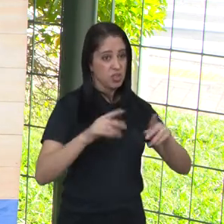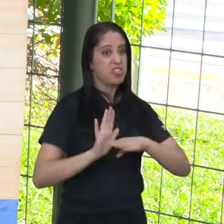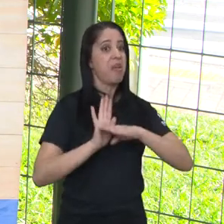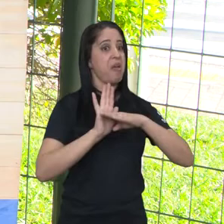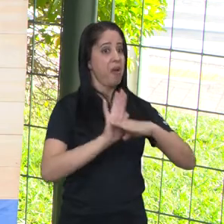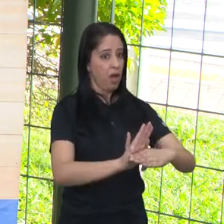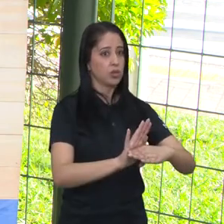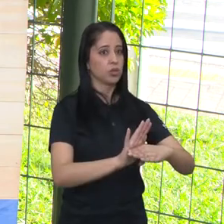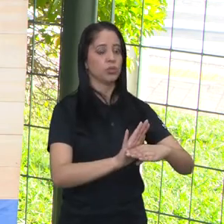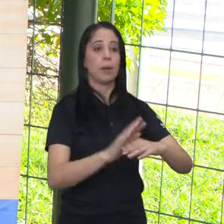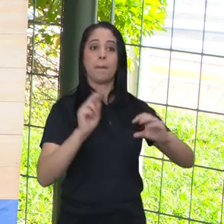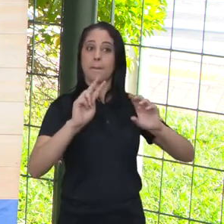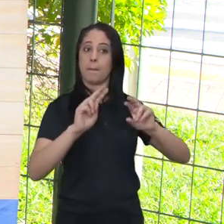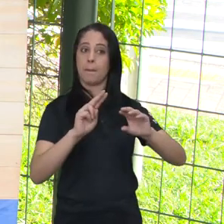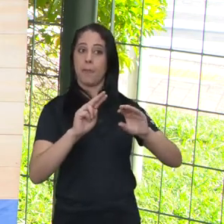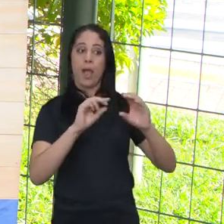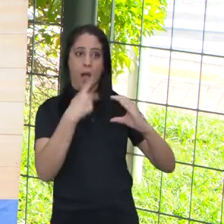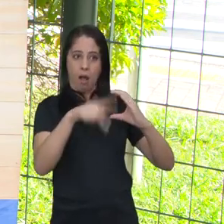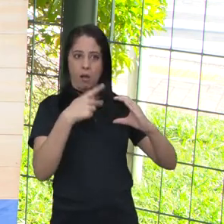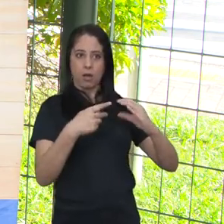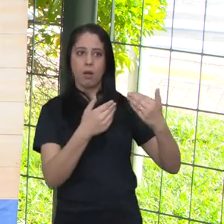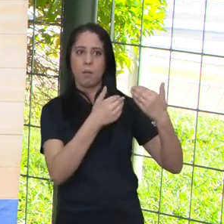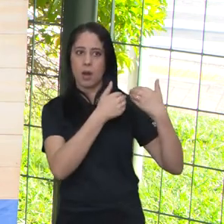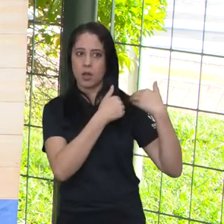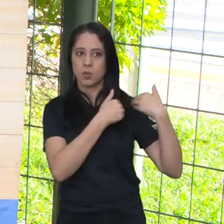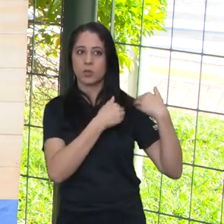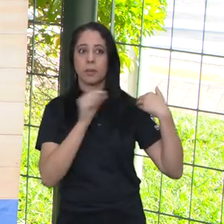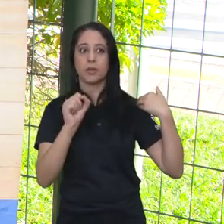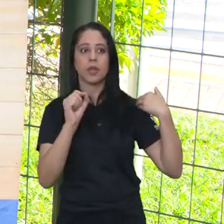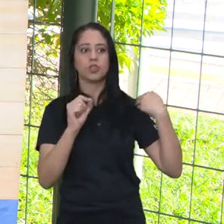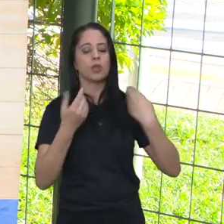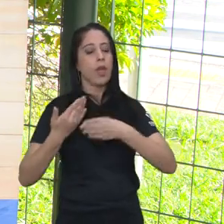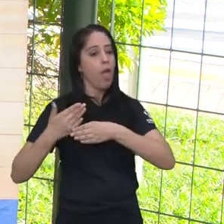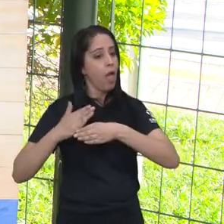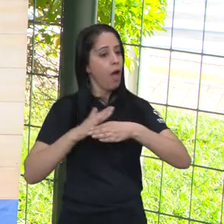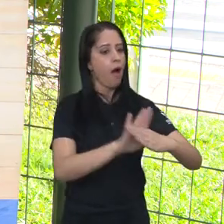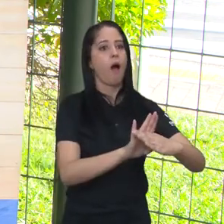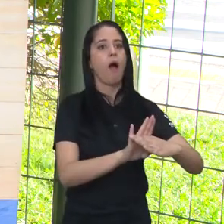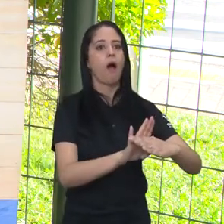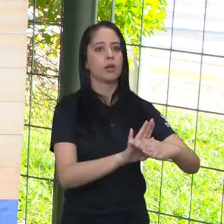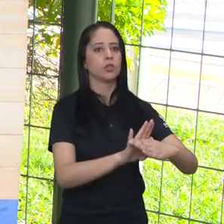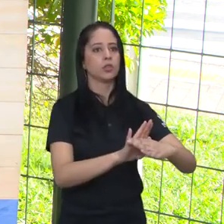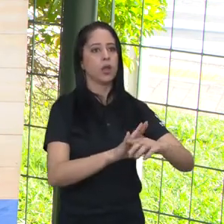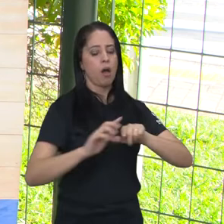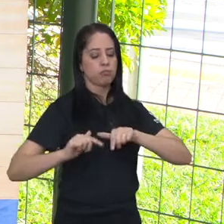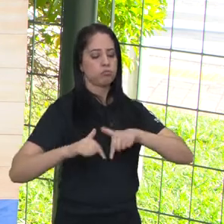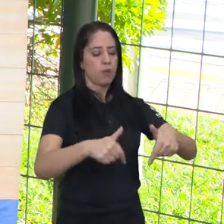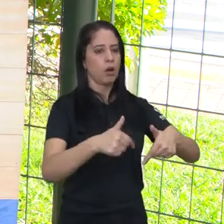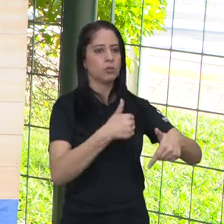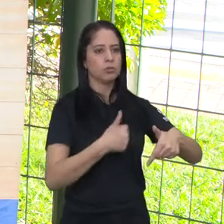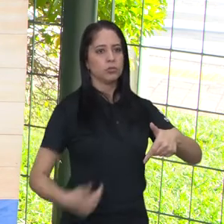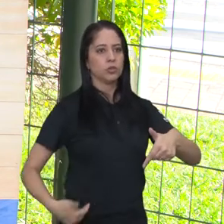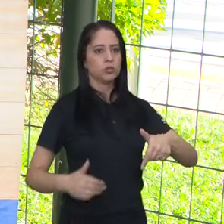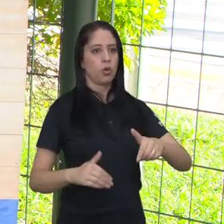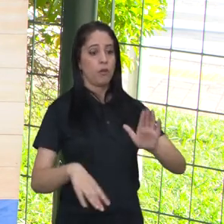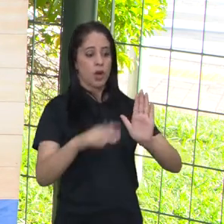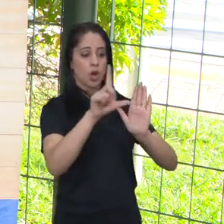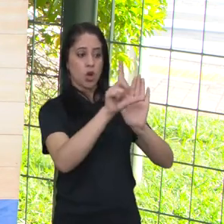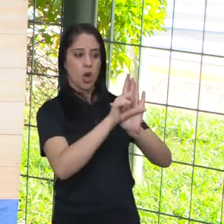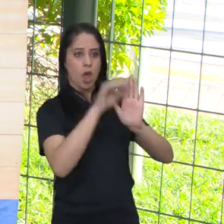ajuda e muito esse é o papel da câmara serão facilitador ser uma forma de levar as políticas públicas